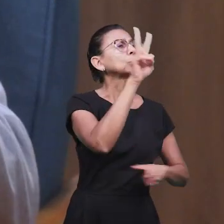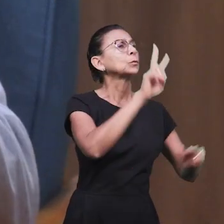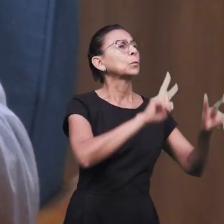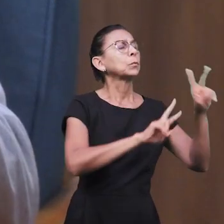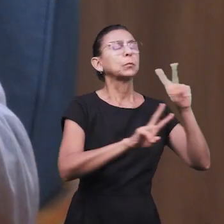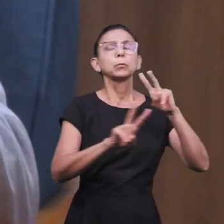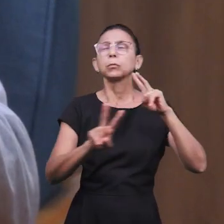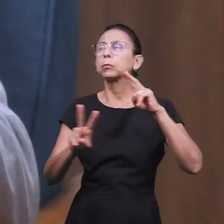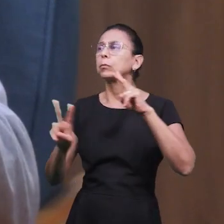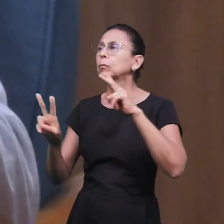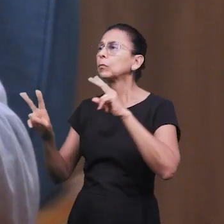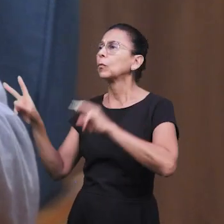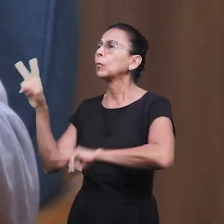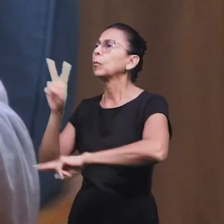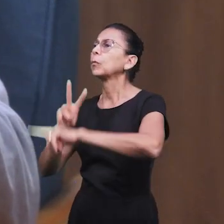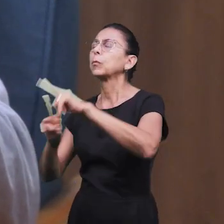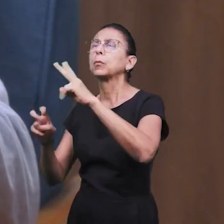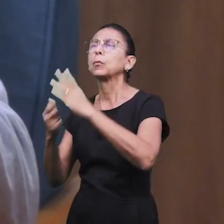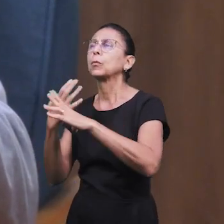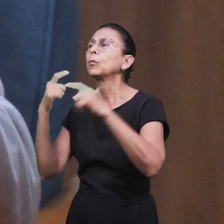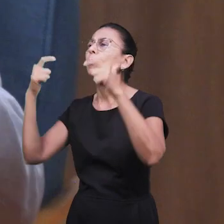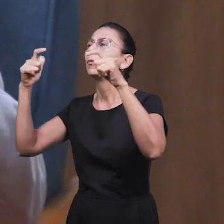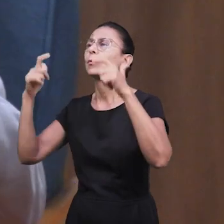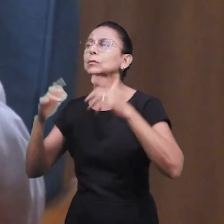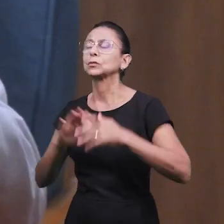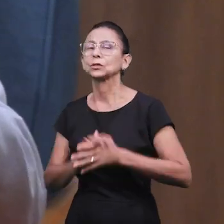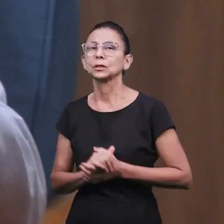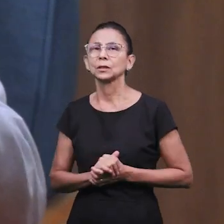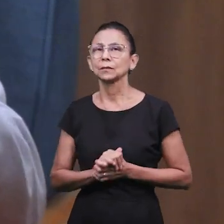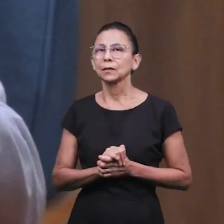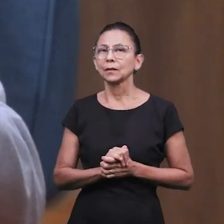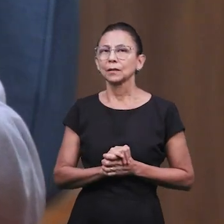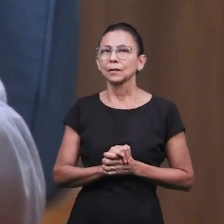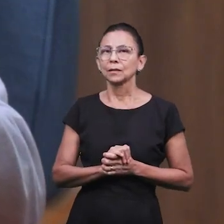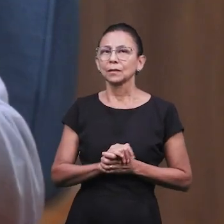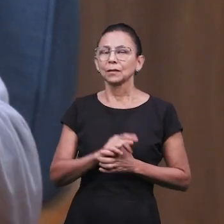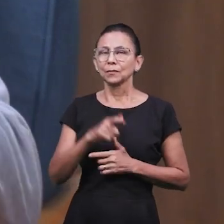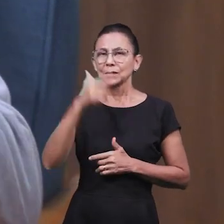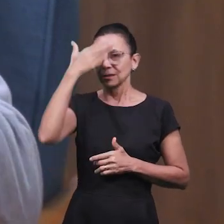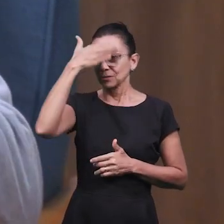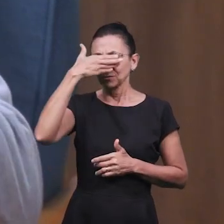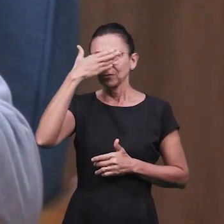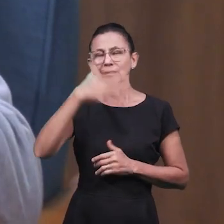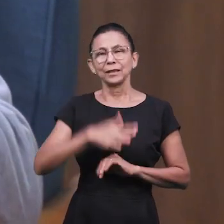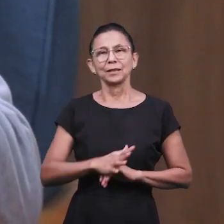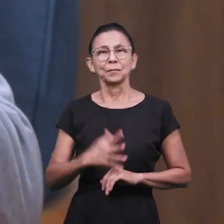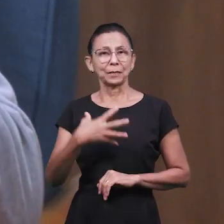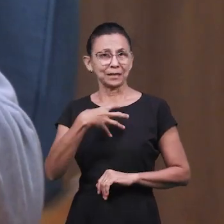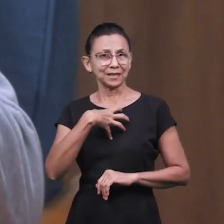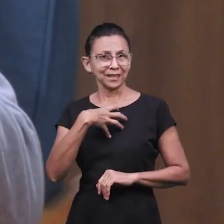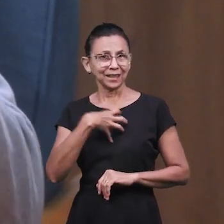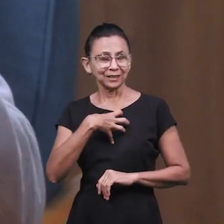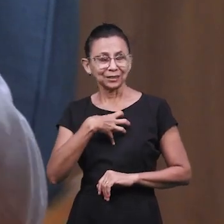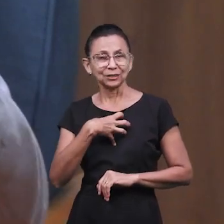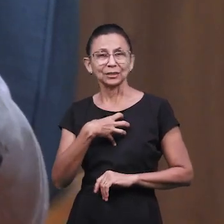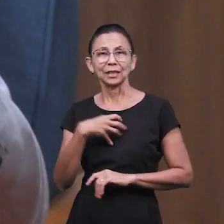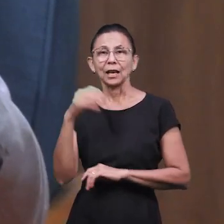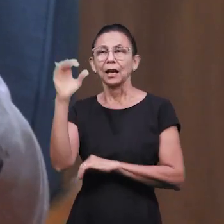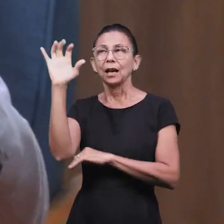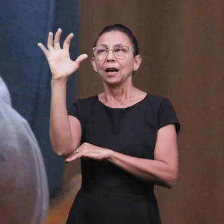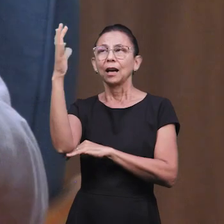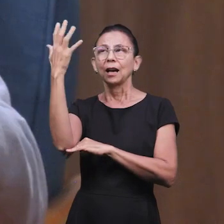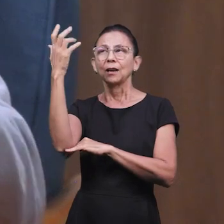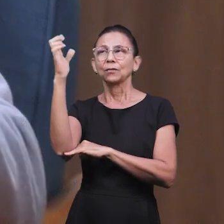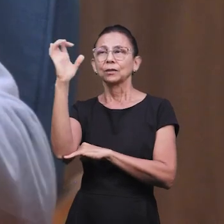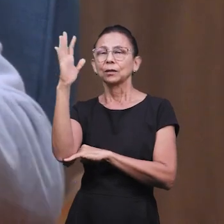ninguém consegue fisicamente ver o vento. Mas você sente o vento. As folhas das árvores